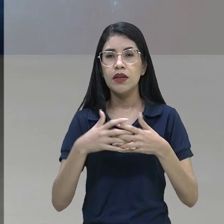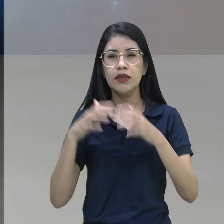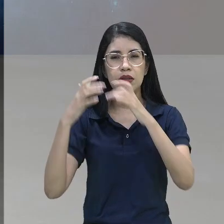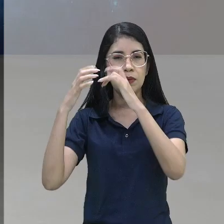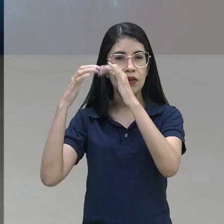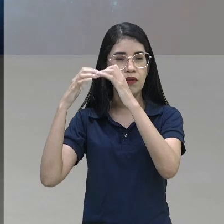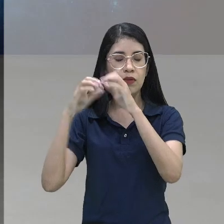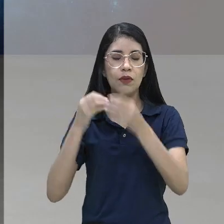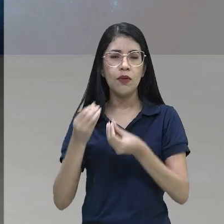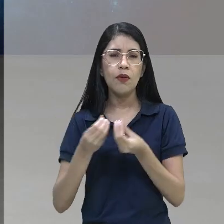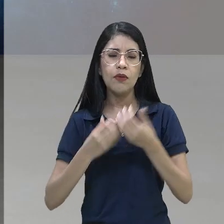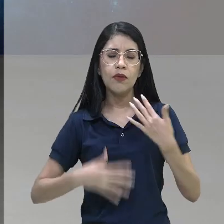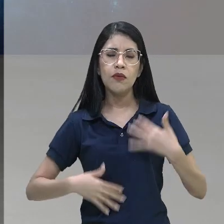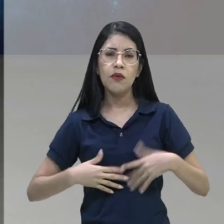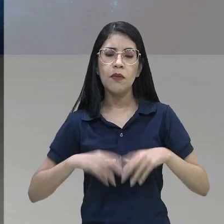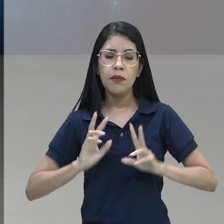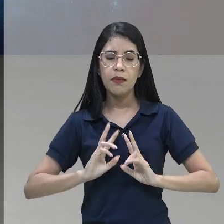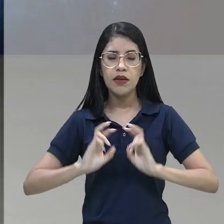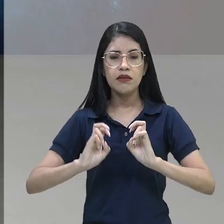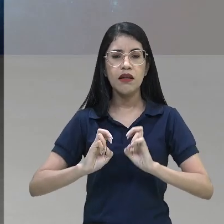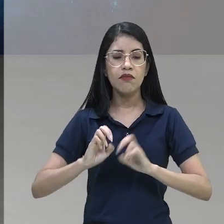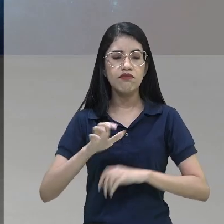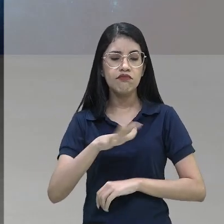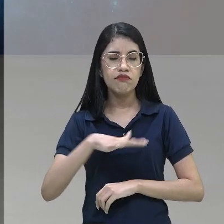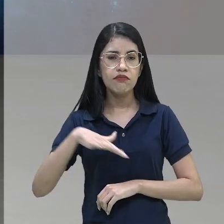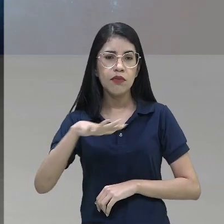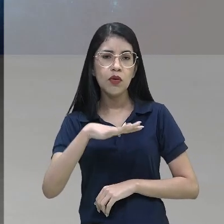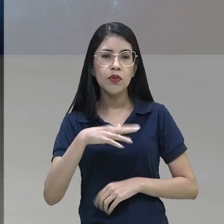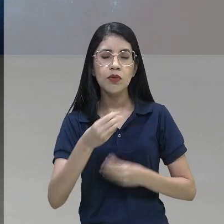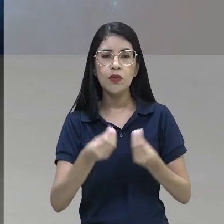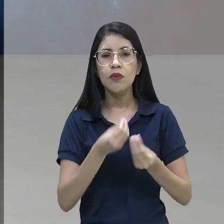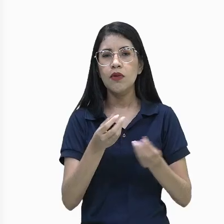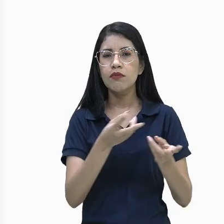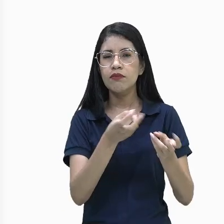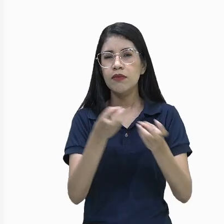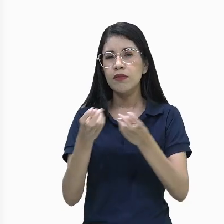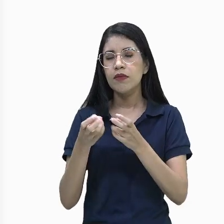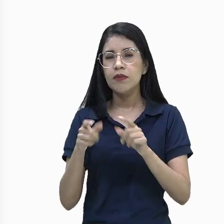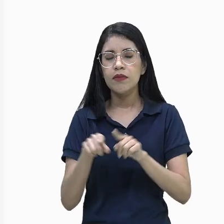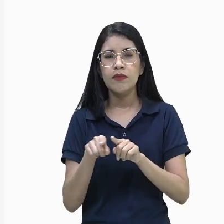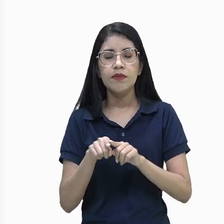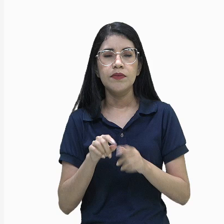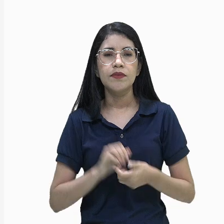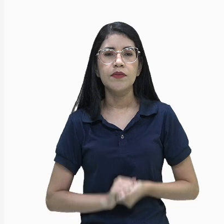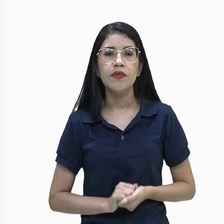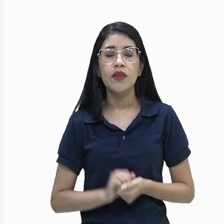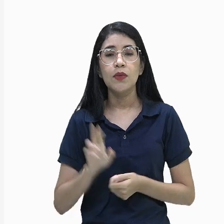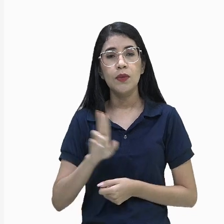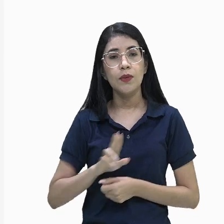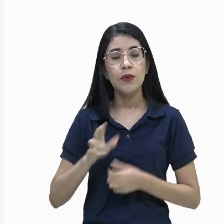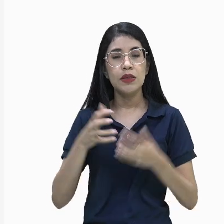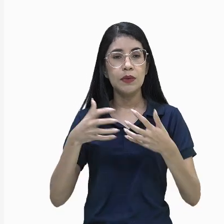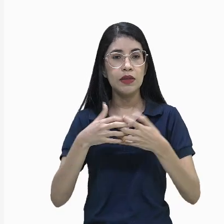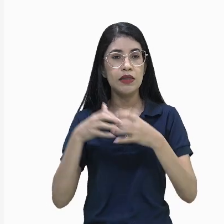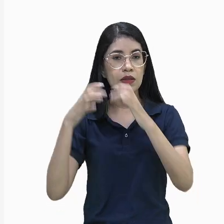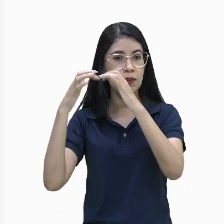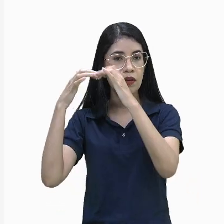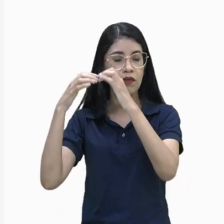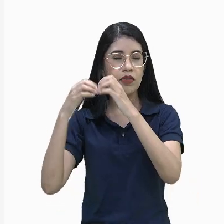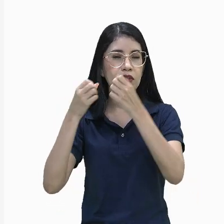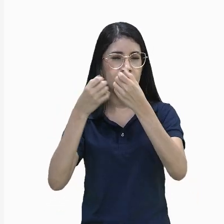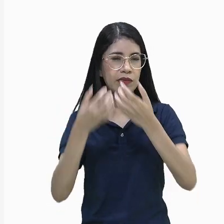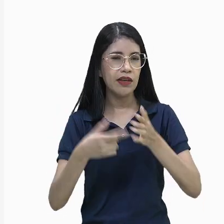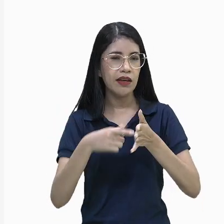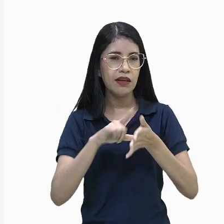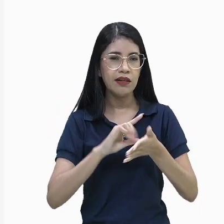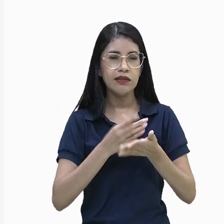corpo percebe, né, o mundo ao nosso redor, e é por meio do tecido nervoso. No tecido nervoso, como já comentei,